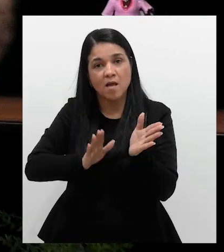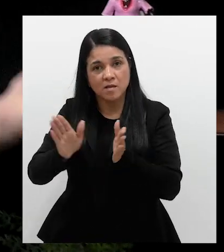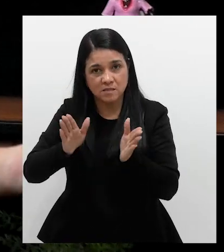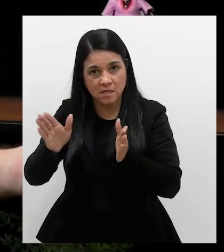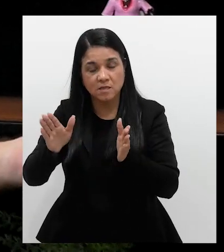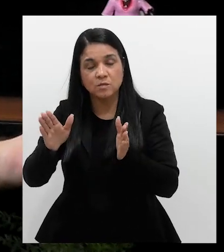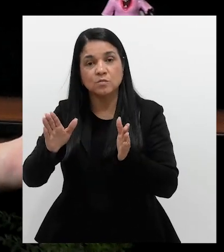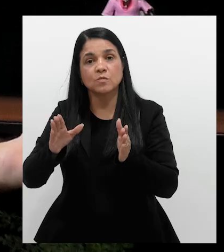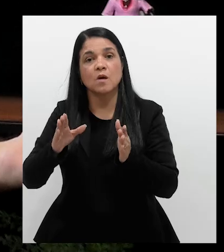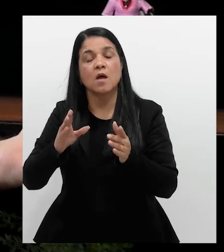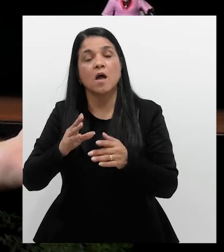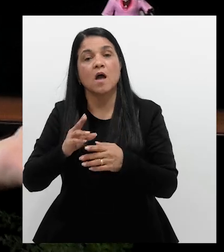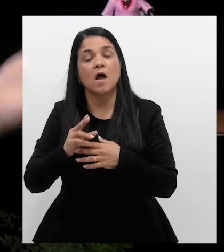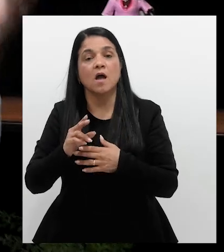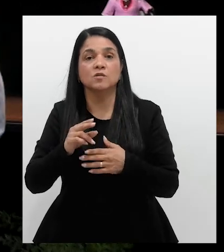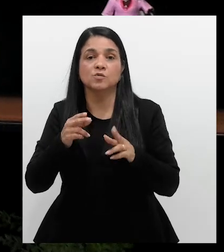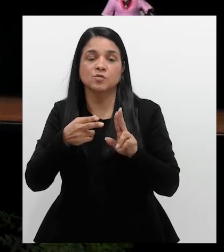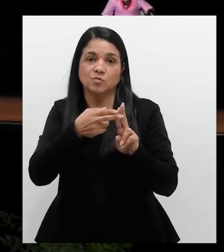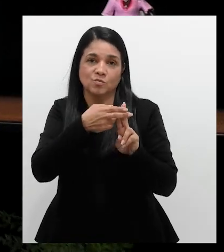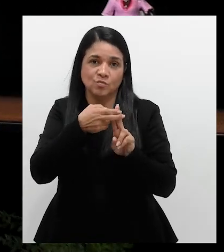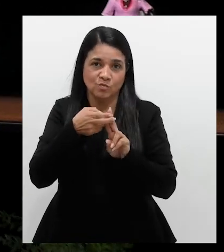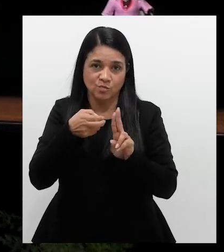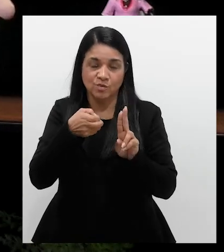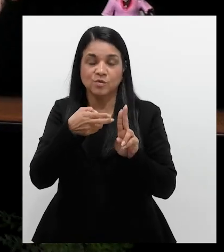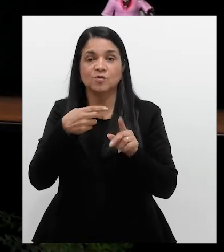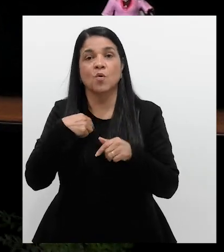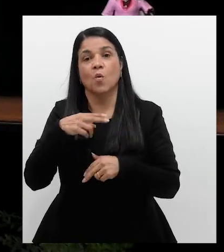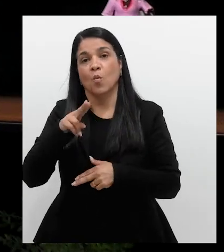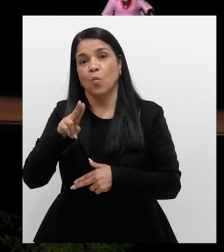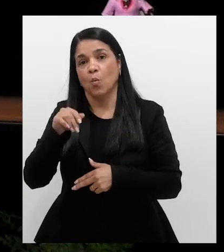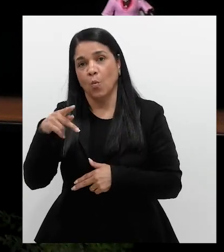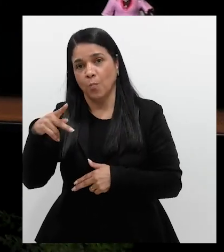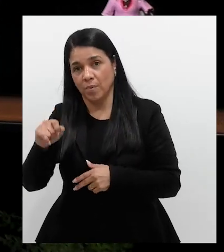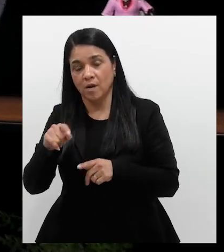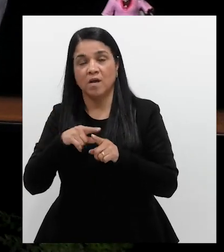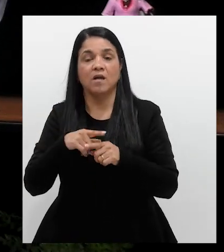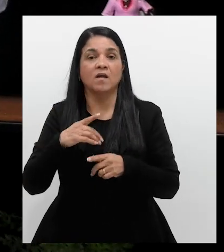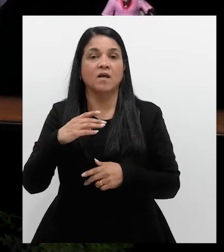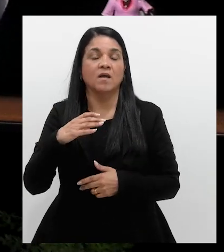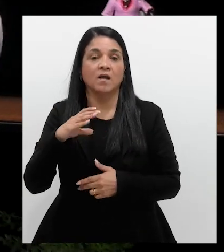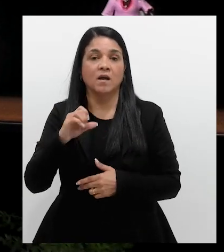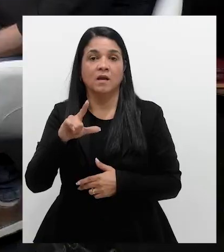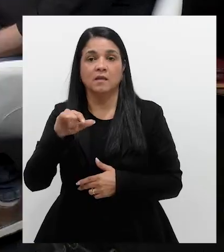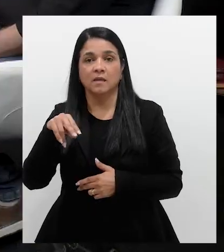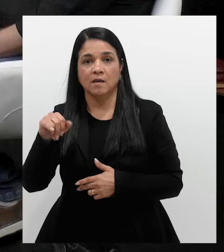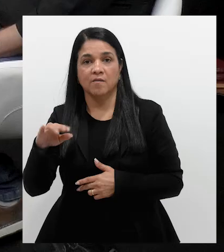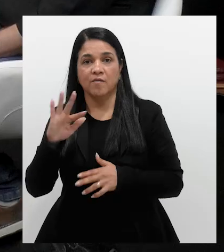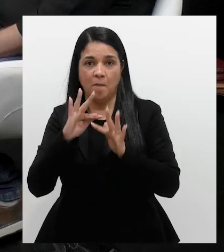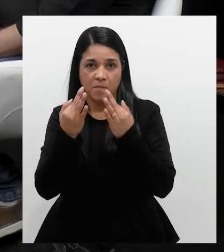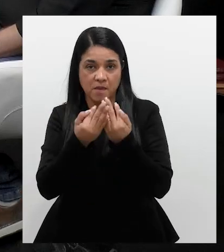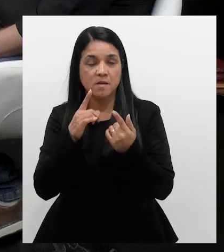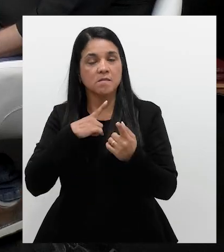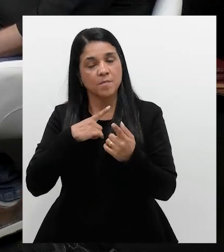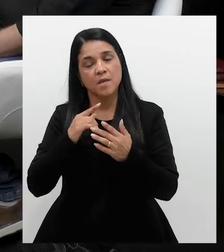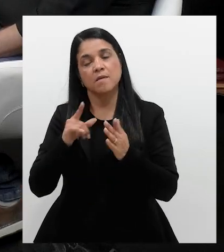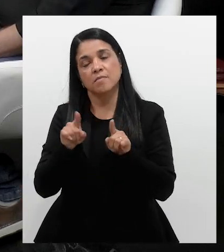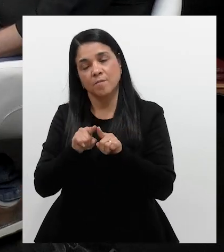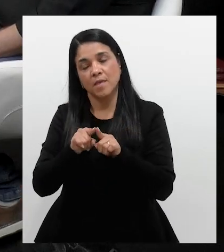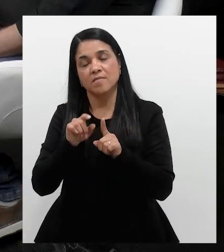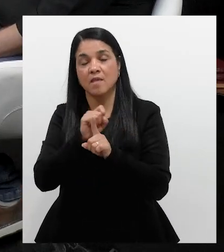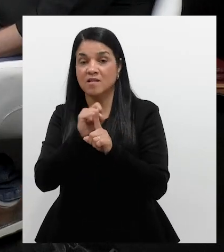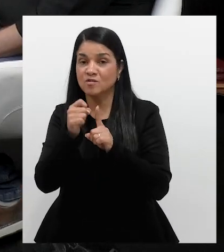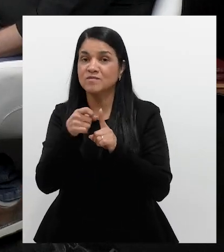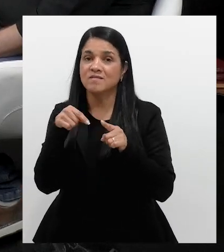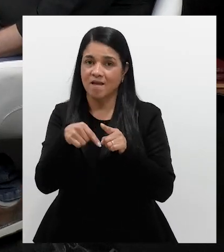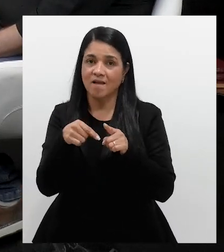um acesso às unidades de saúde, mas nem sempre é facilitado, né, pelas questões sociais que elas vivem. Então isso vai muito além da saúde e se envolve